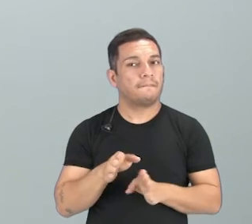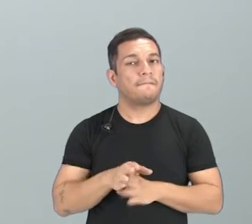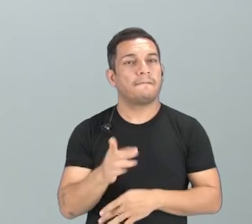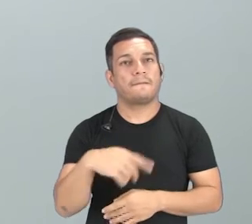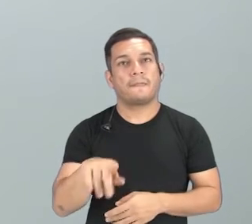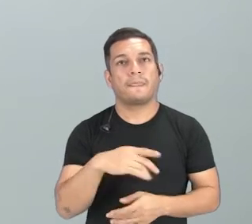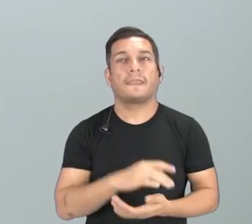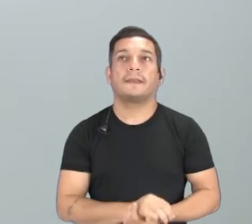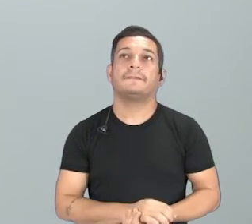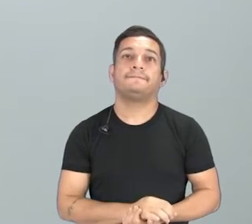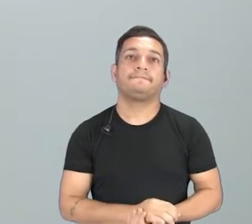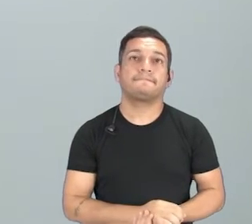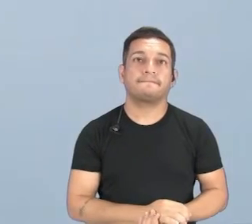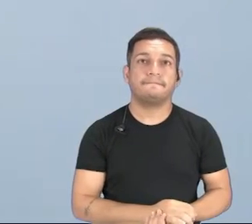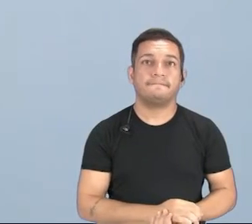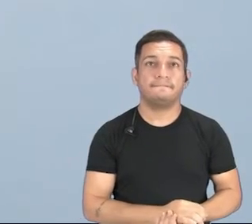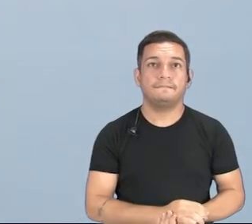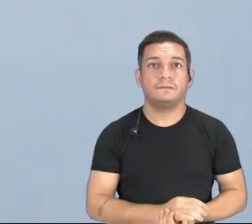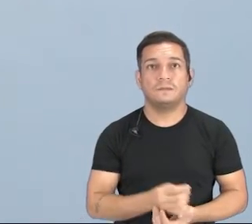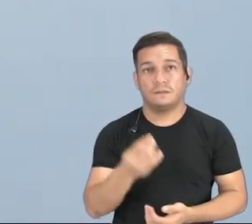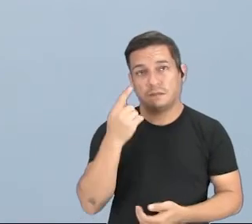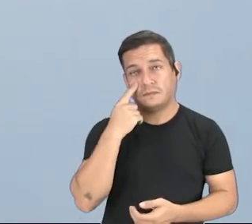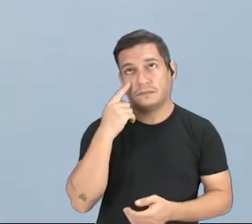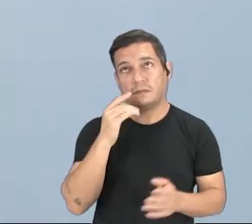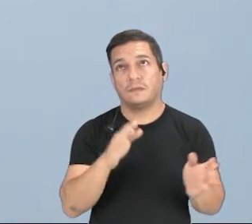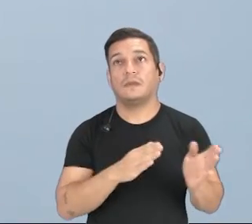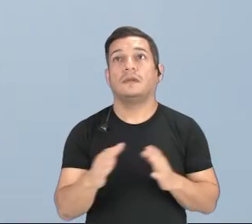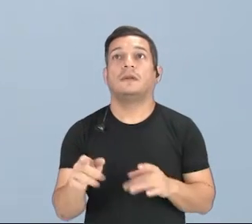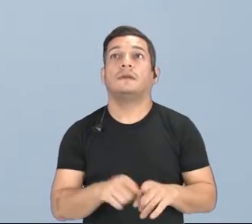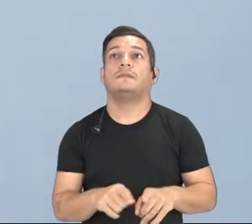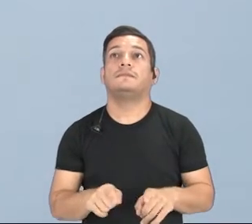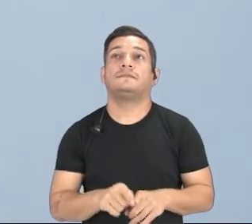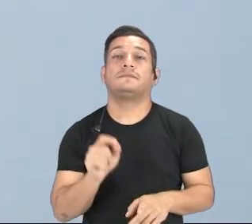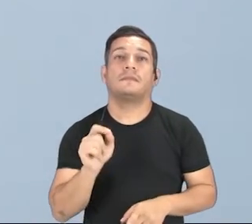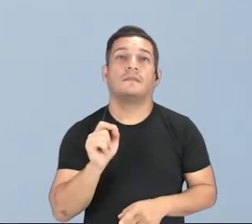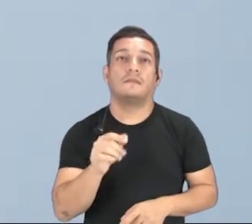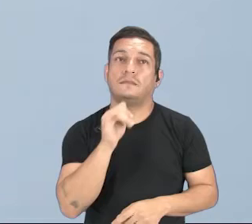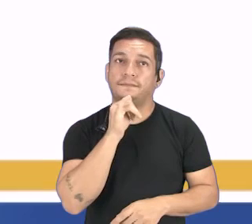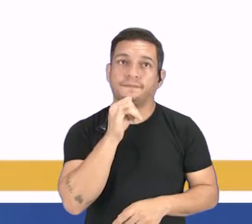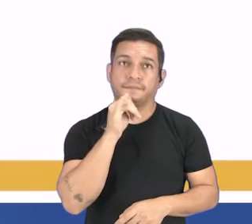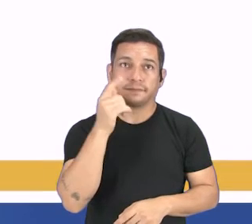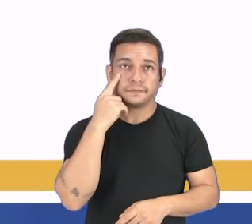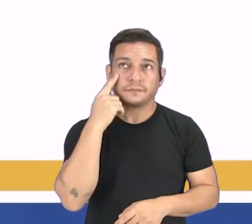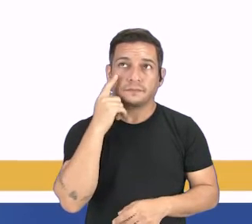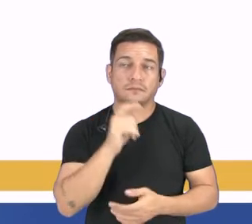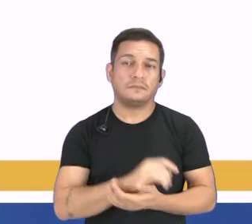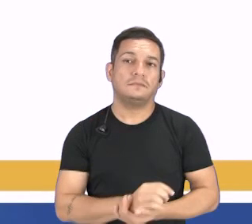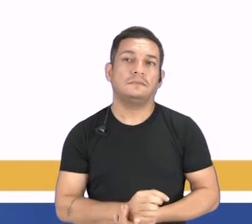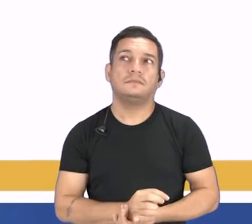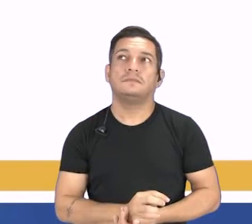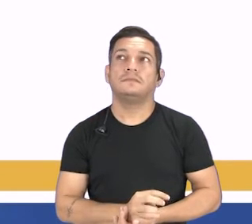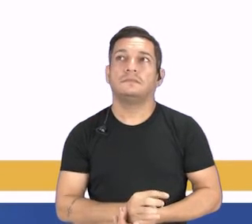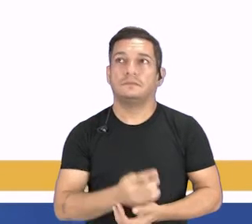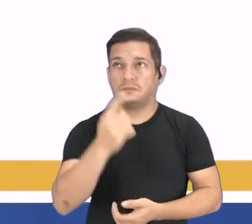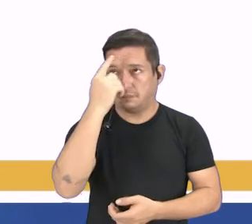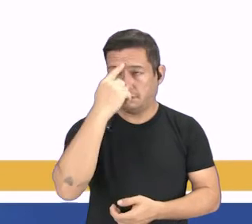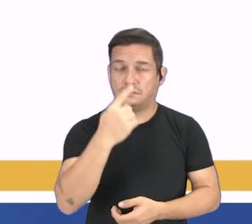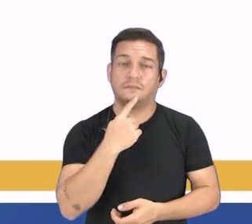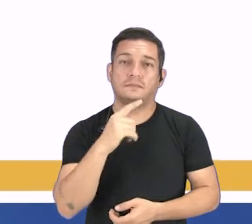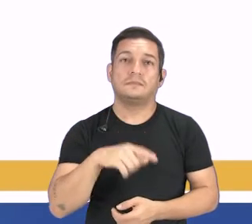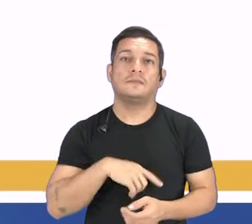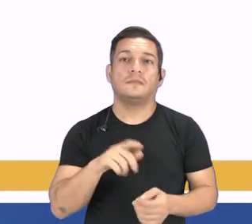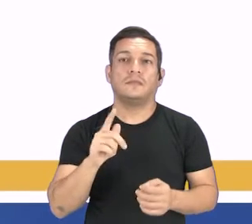todos nós. Bem, a gente pode avançar um pouquinho mais essa questão de exemplos e a gente pode pensar nisso. Essa imagem